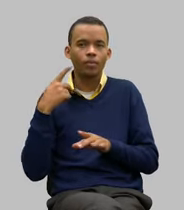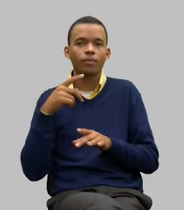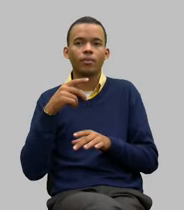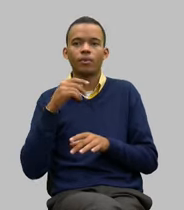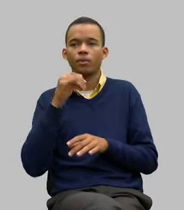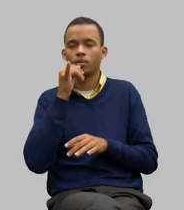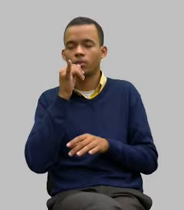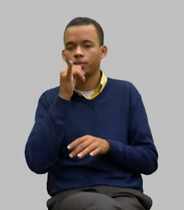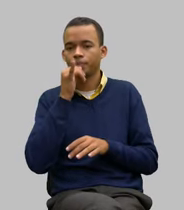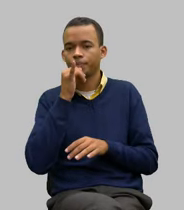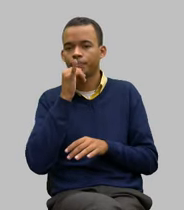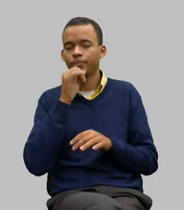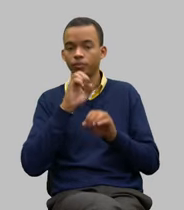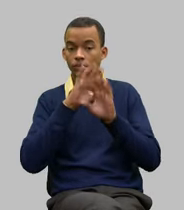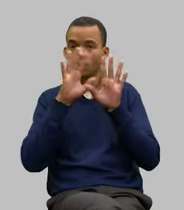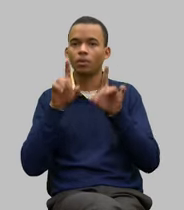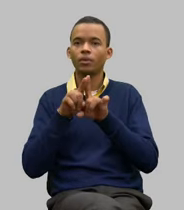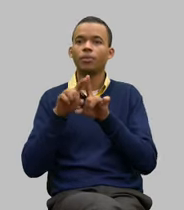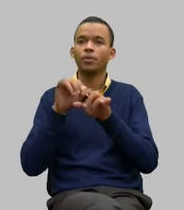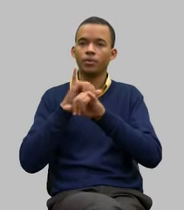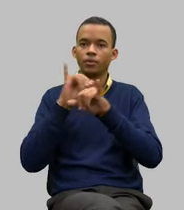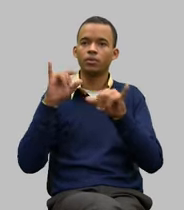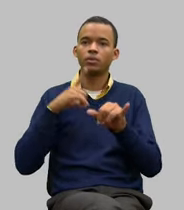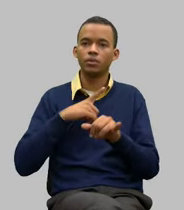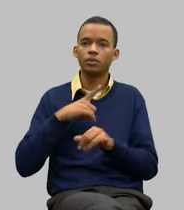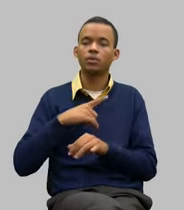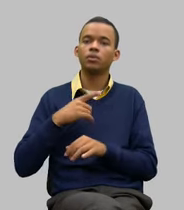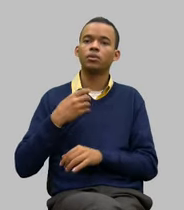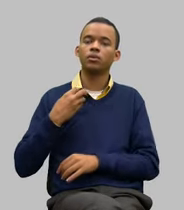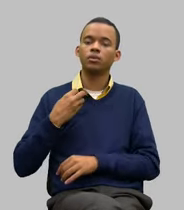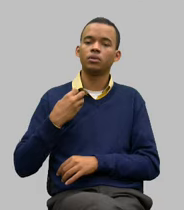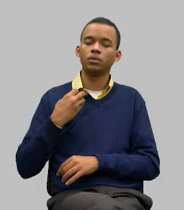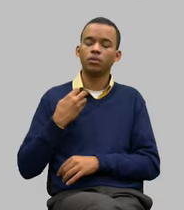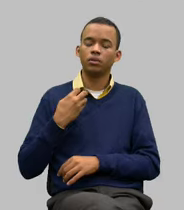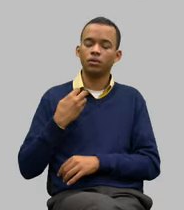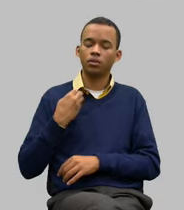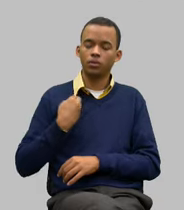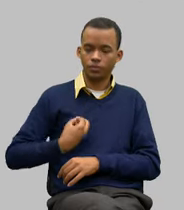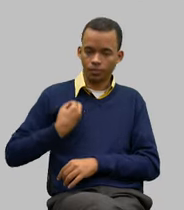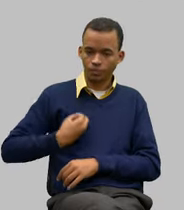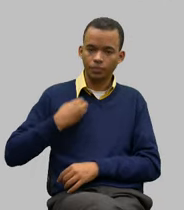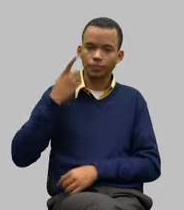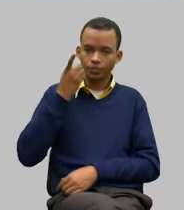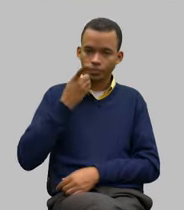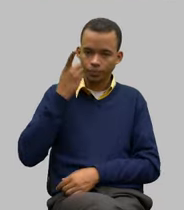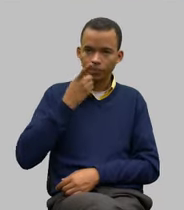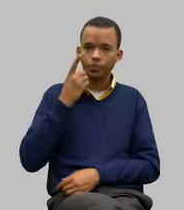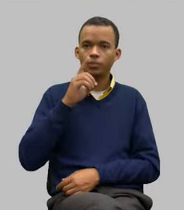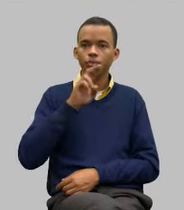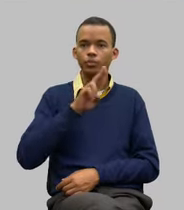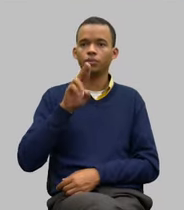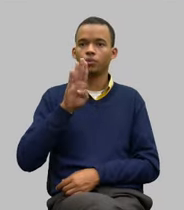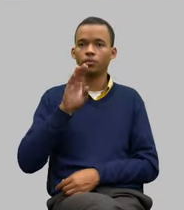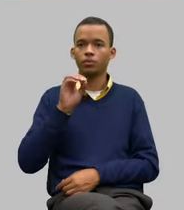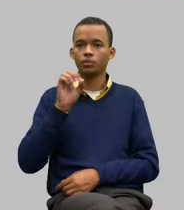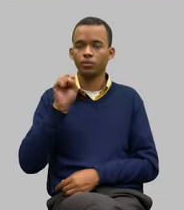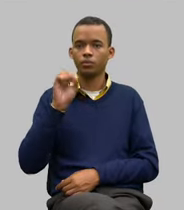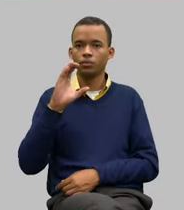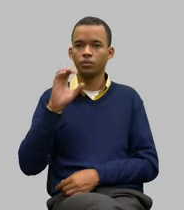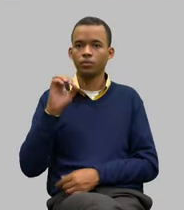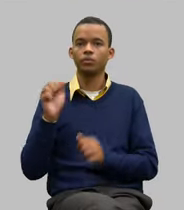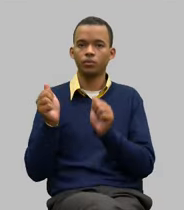registo agradeço a presença do deputado Bosco faz presente a nossa comissão eh